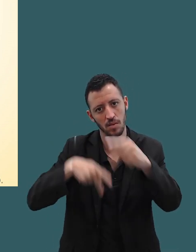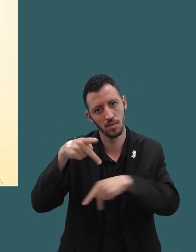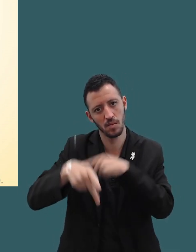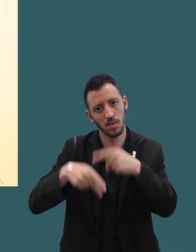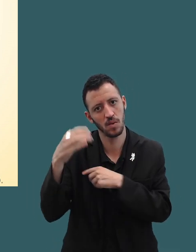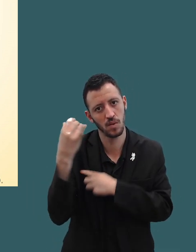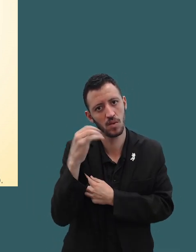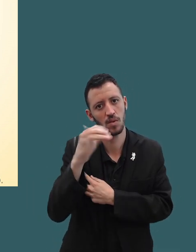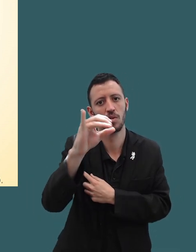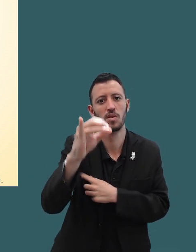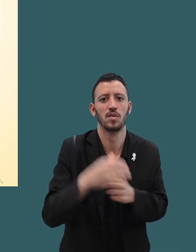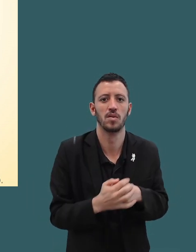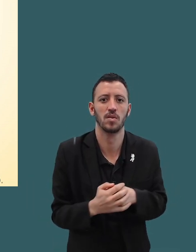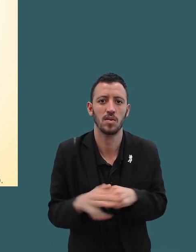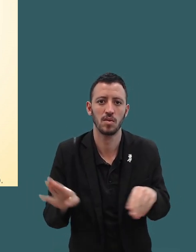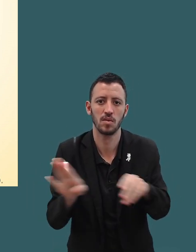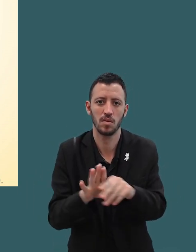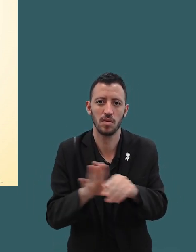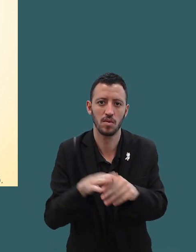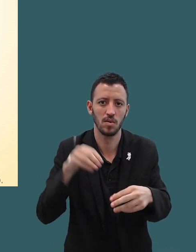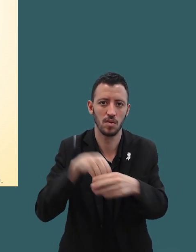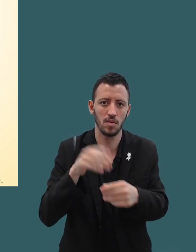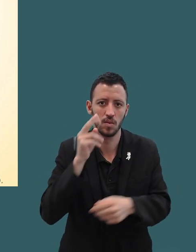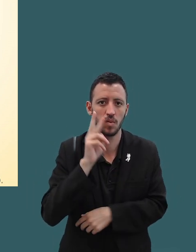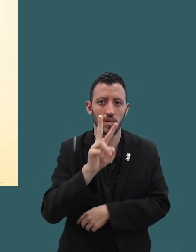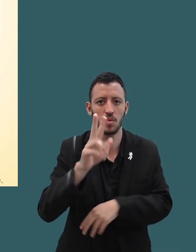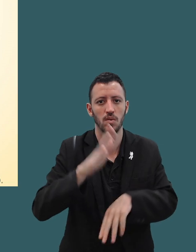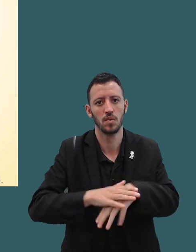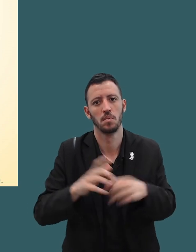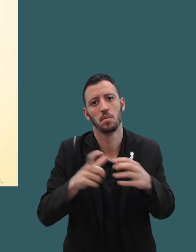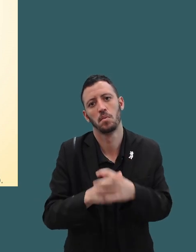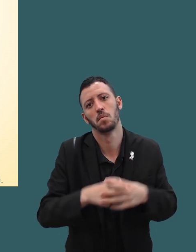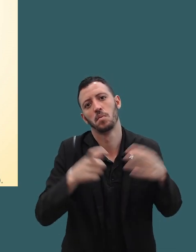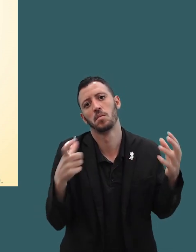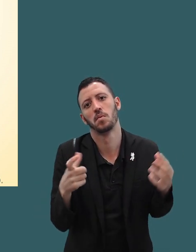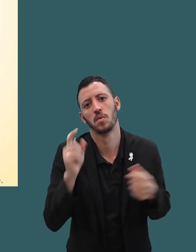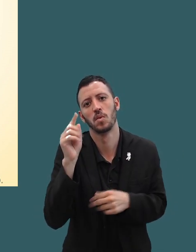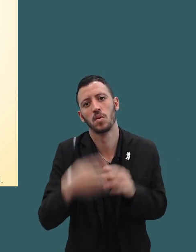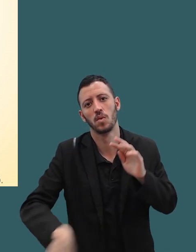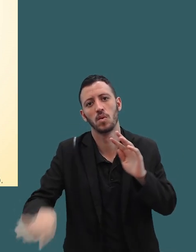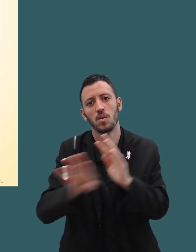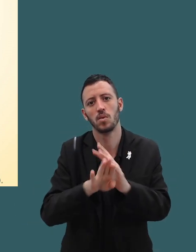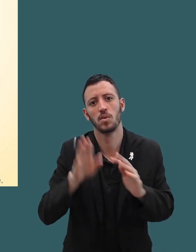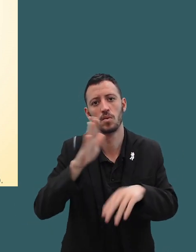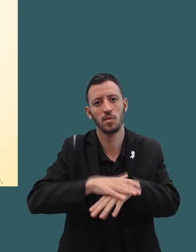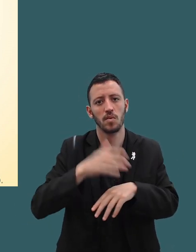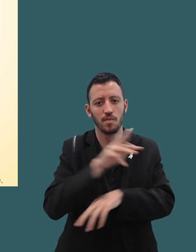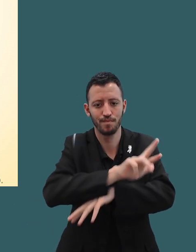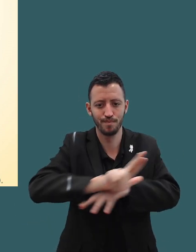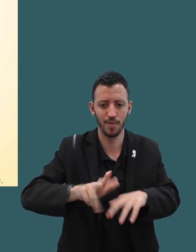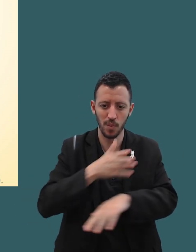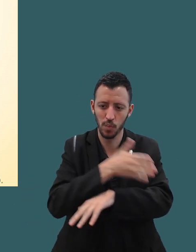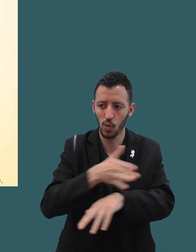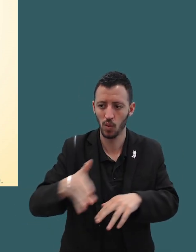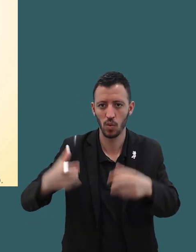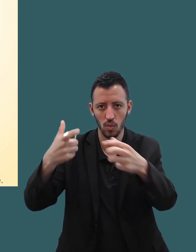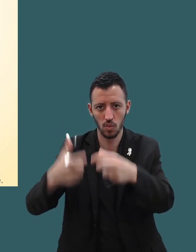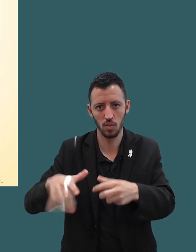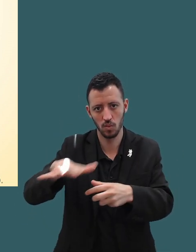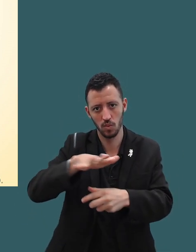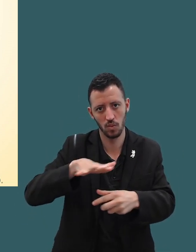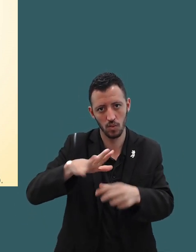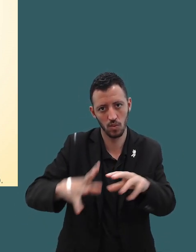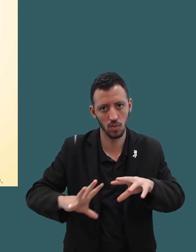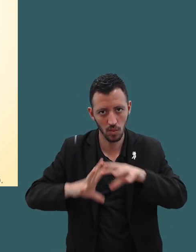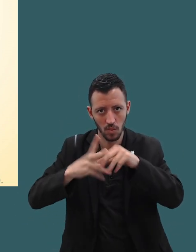pública da ciência, também com esse olhar mais ampliado, de chegar a mais diversos territórios,